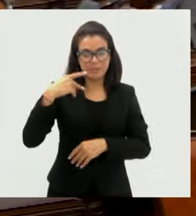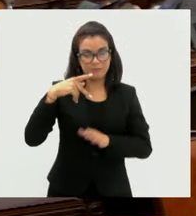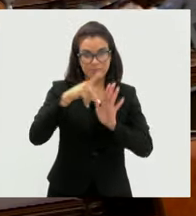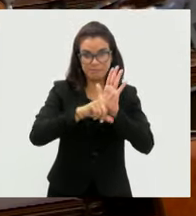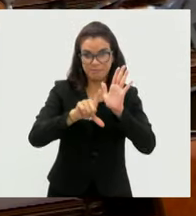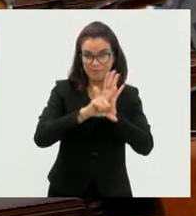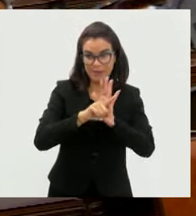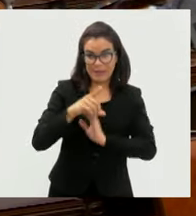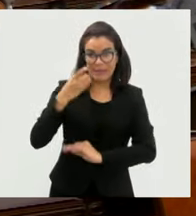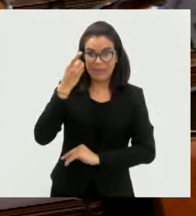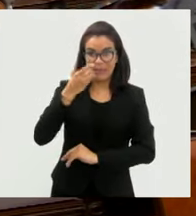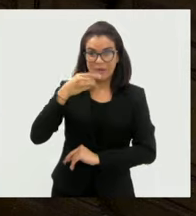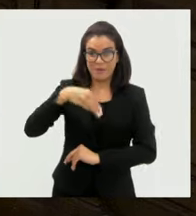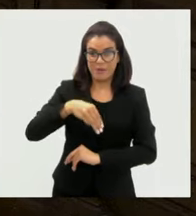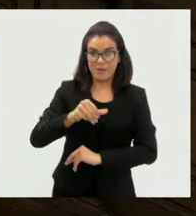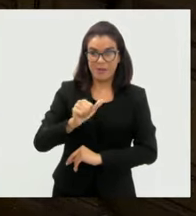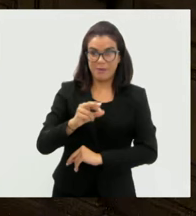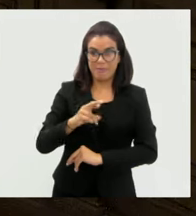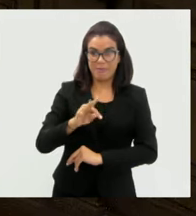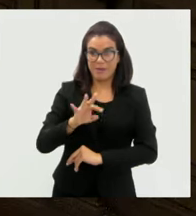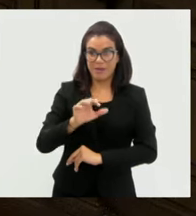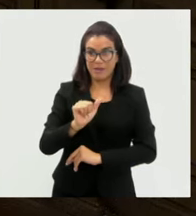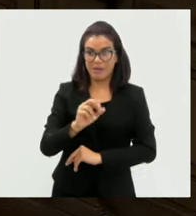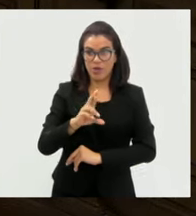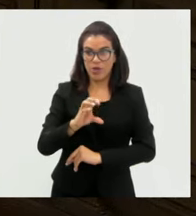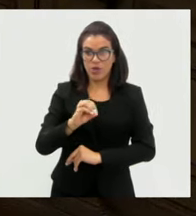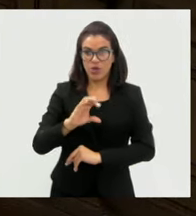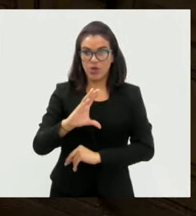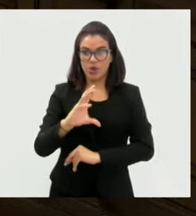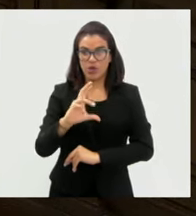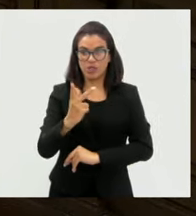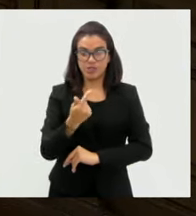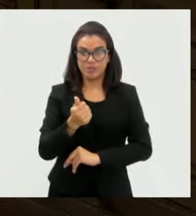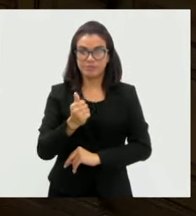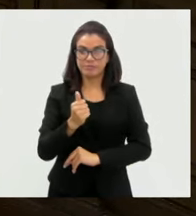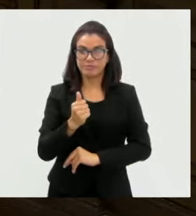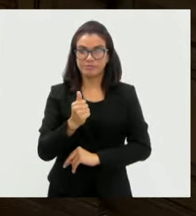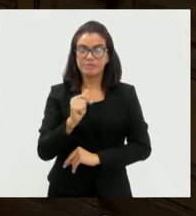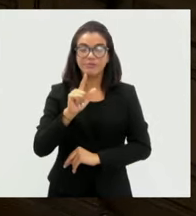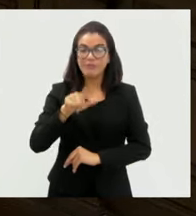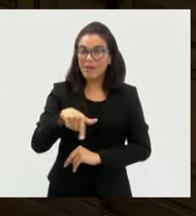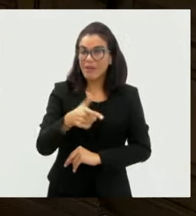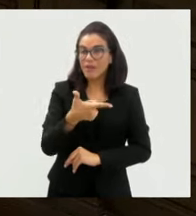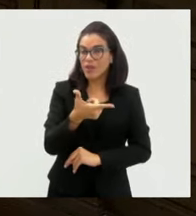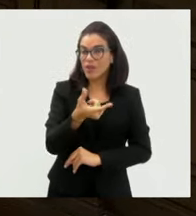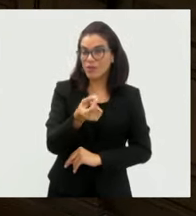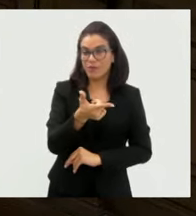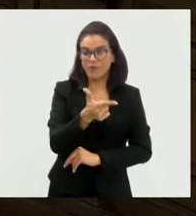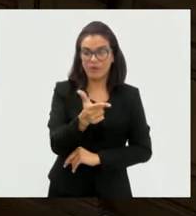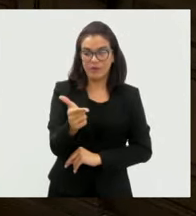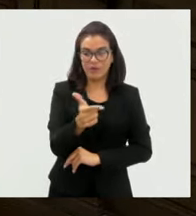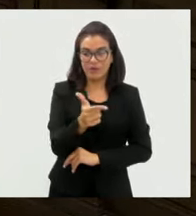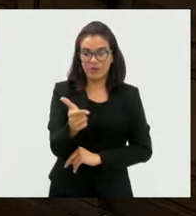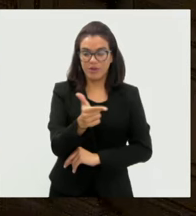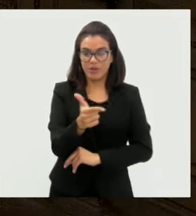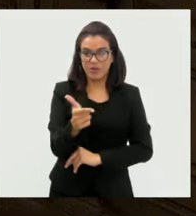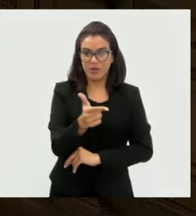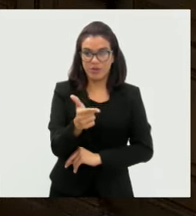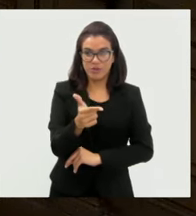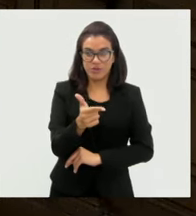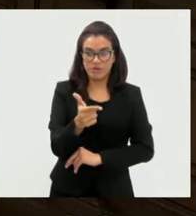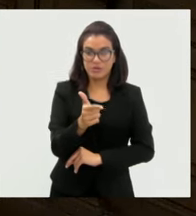deputada Marta Rocha, ela é de 2022, quando